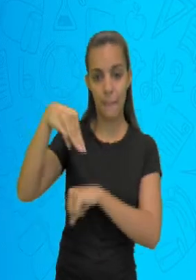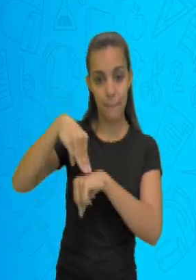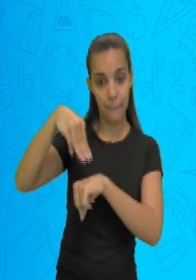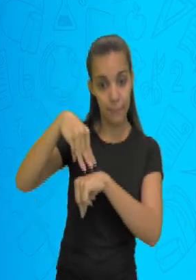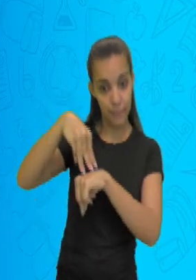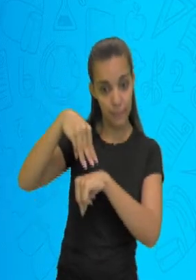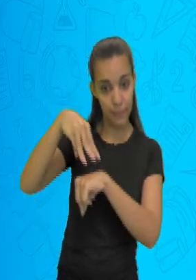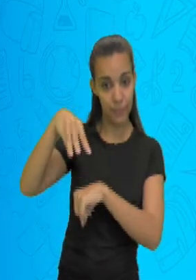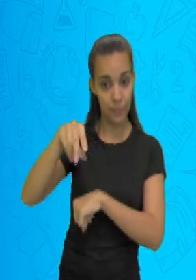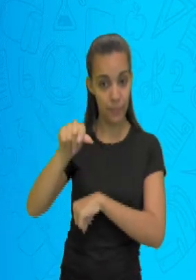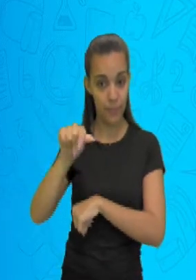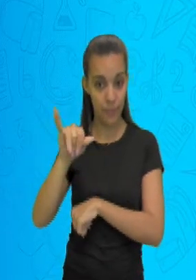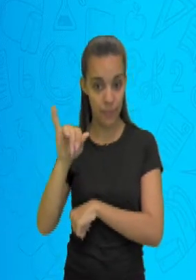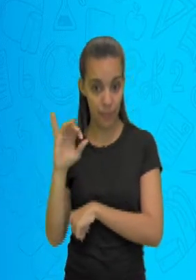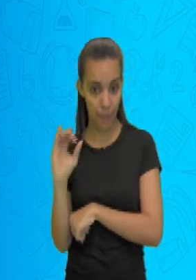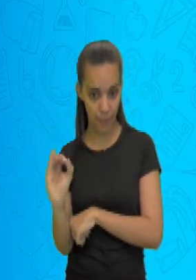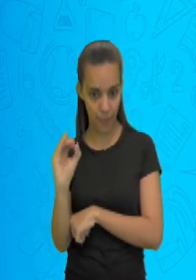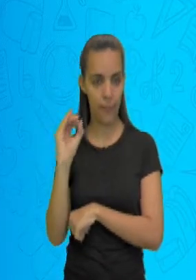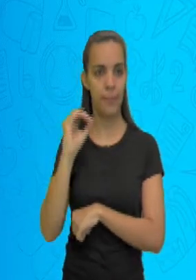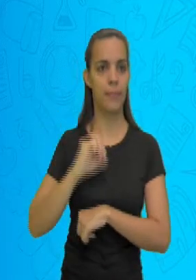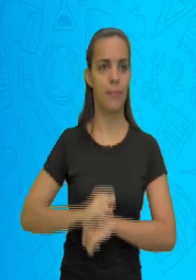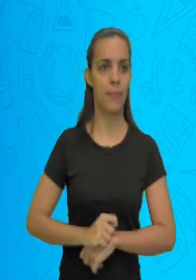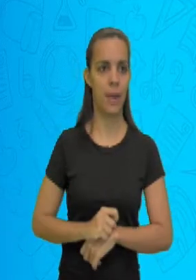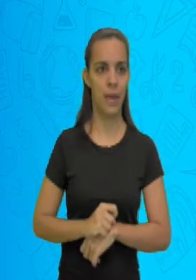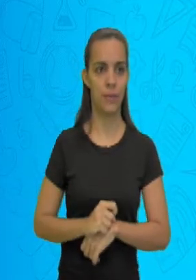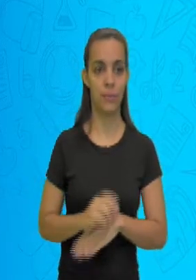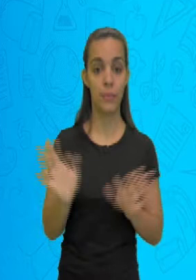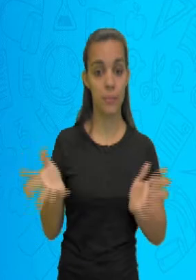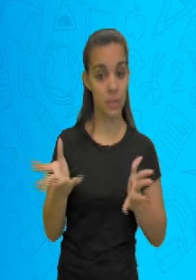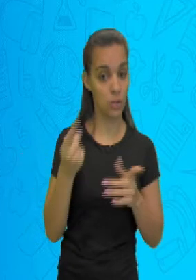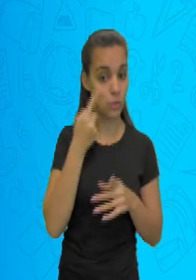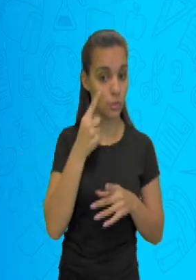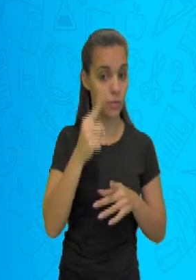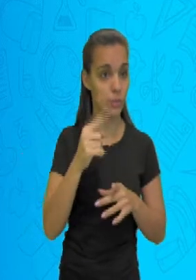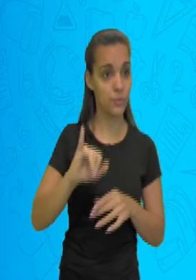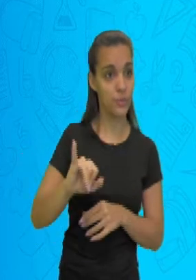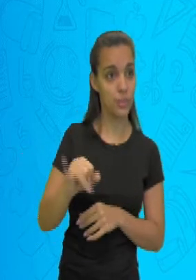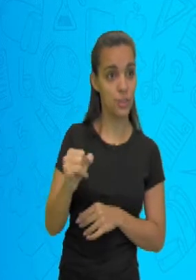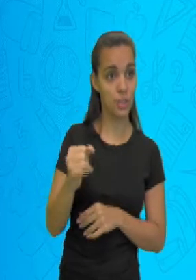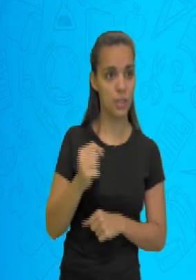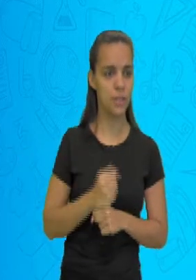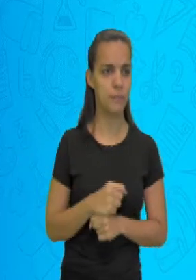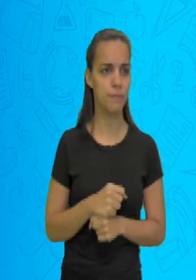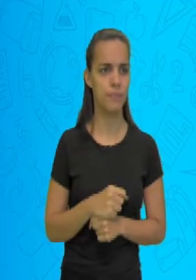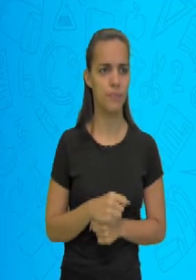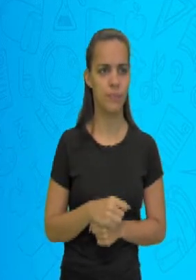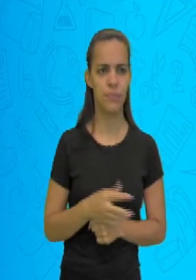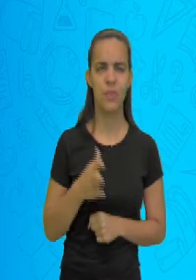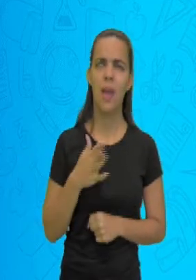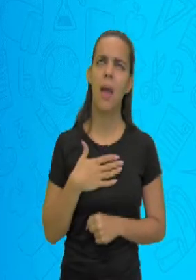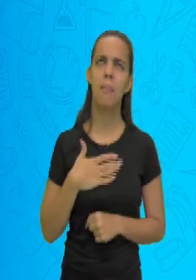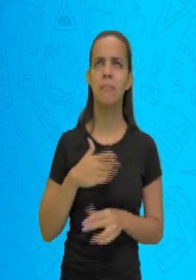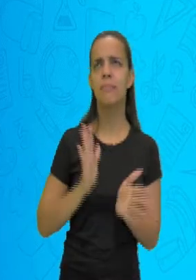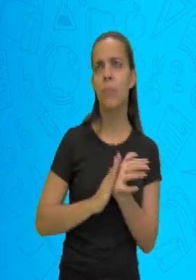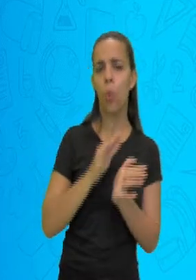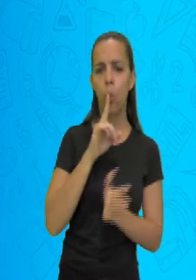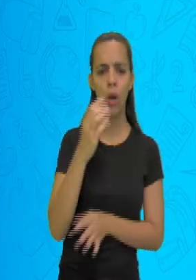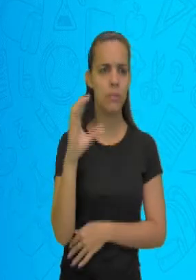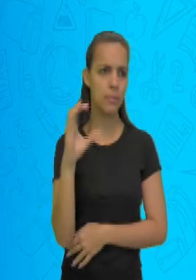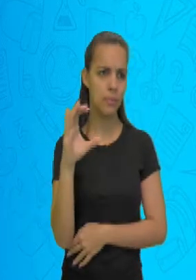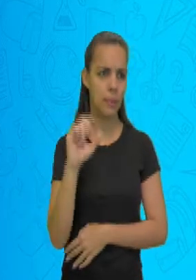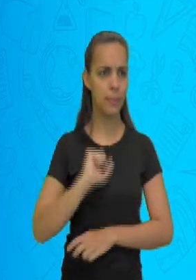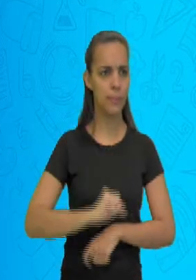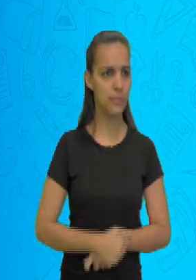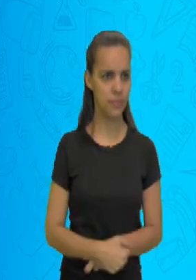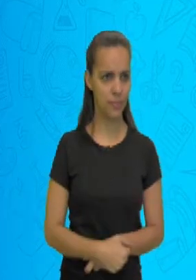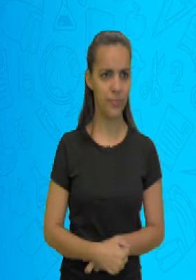procurar. Então, aqui eu estou olhando o mês de janeiro. Se eu olhar, eu faço, por exemplo, aniversário em março. Se eu olhar a data